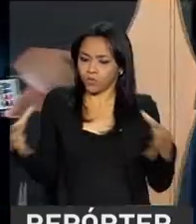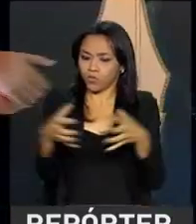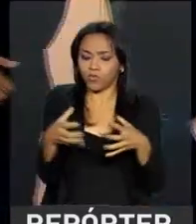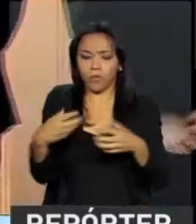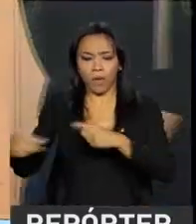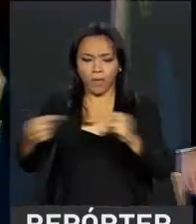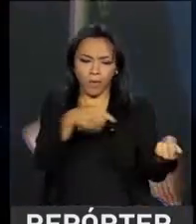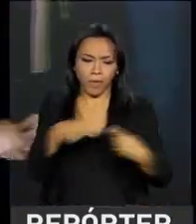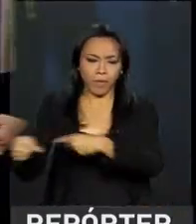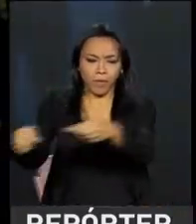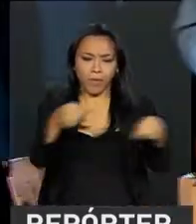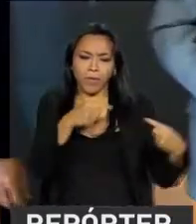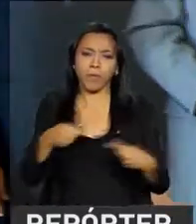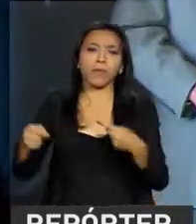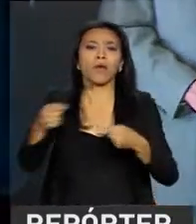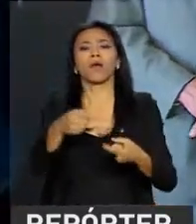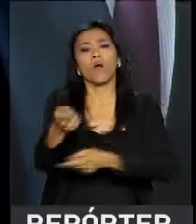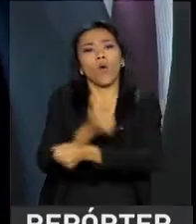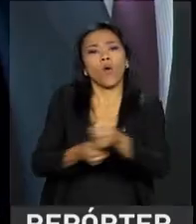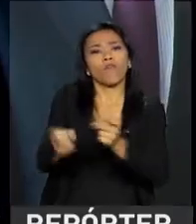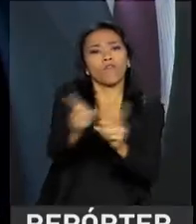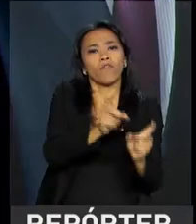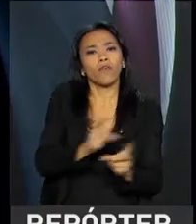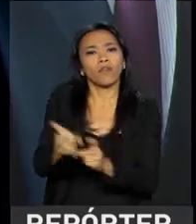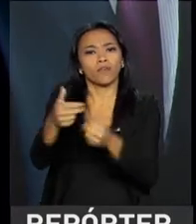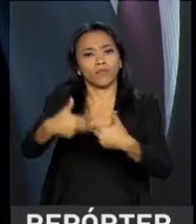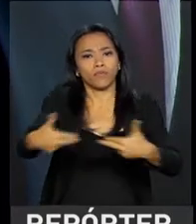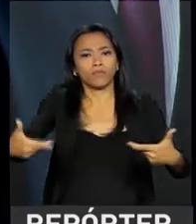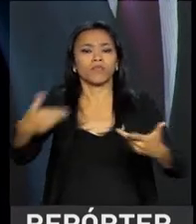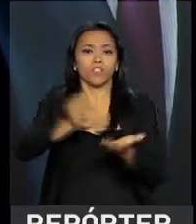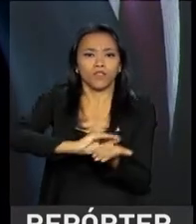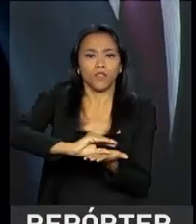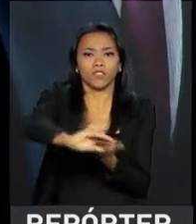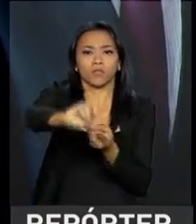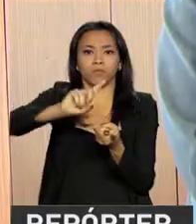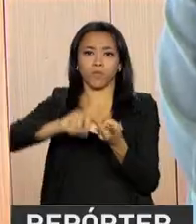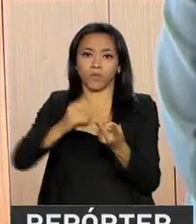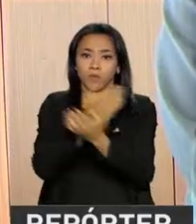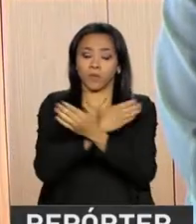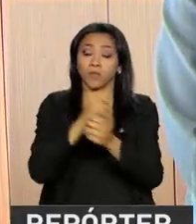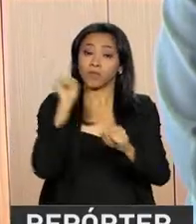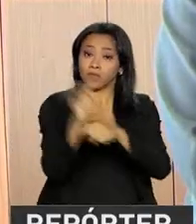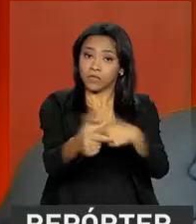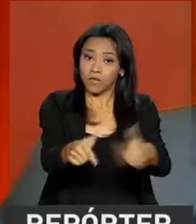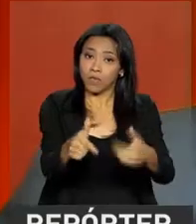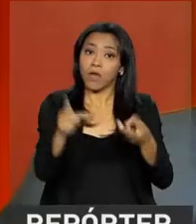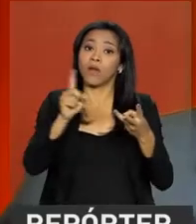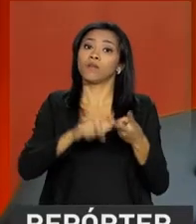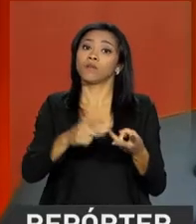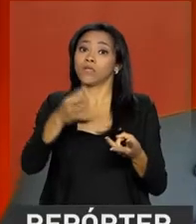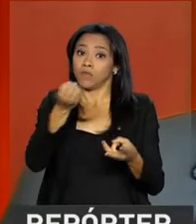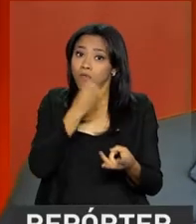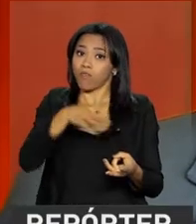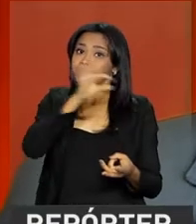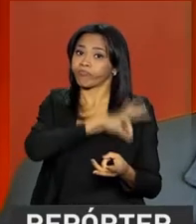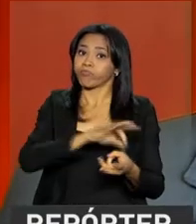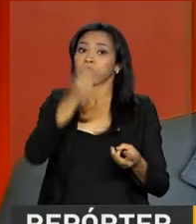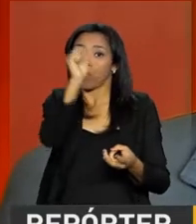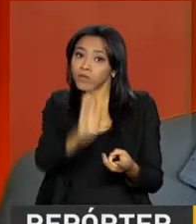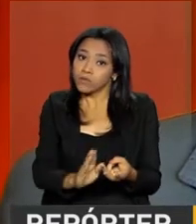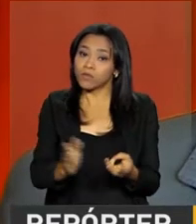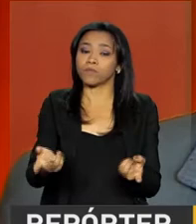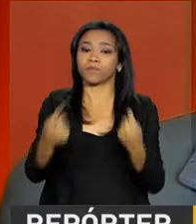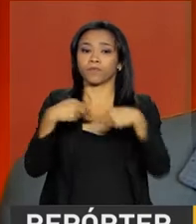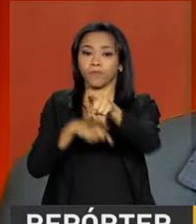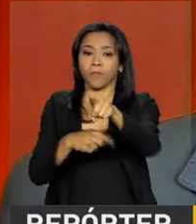comercial e gerar investimentos emprego e renda no brasil eu propus que fizéssemos uma